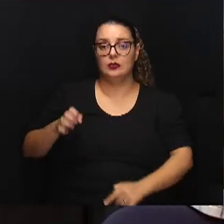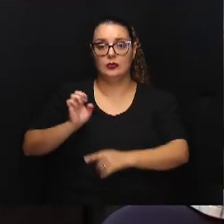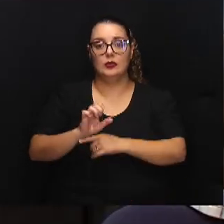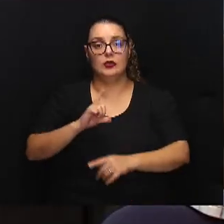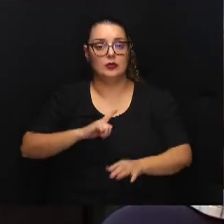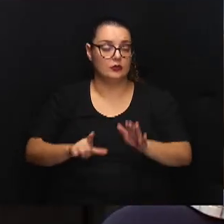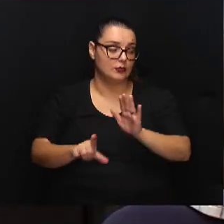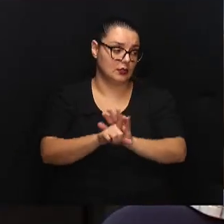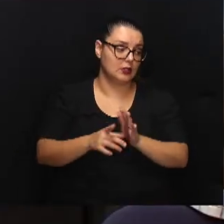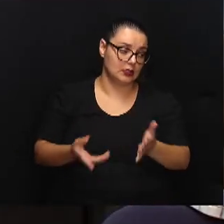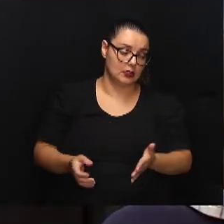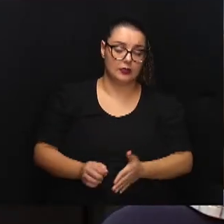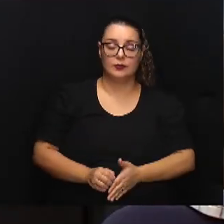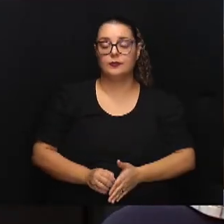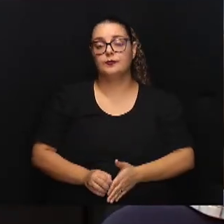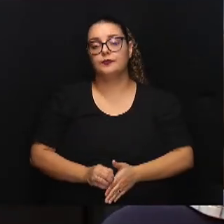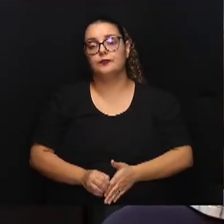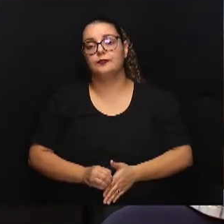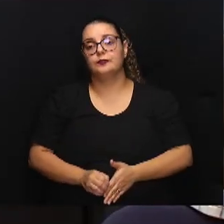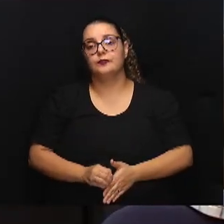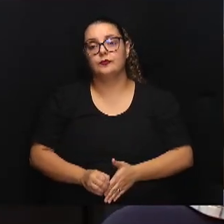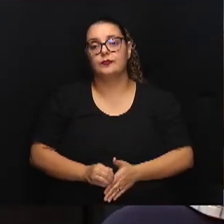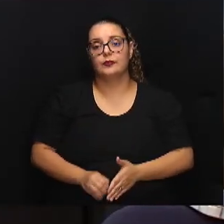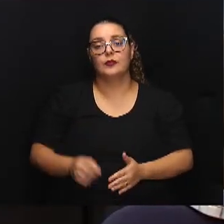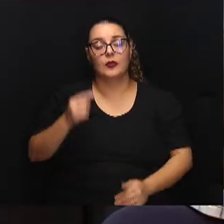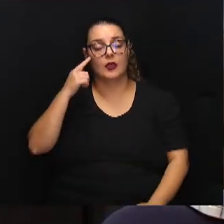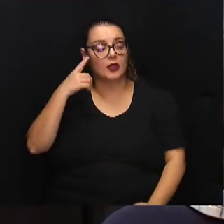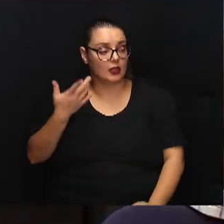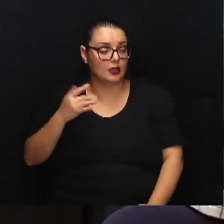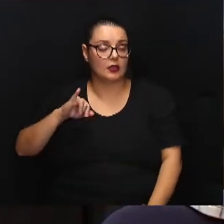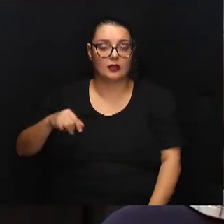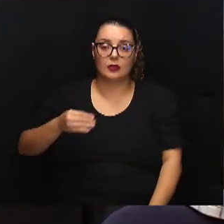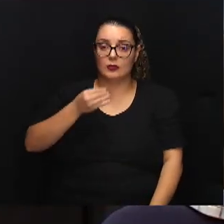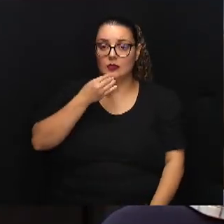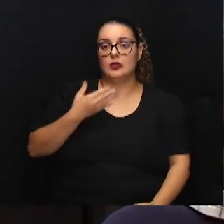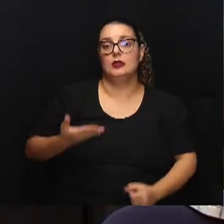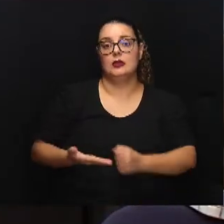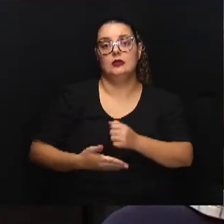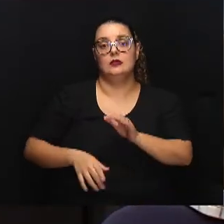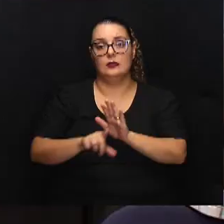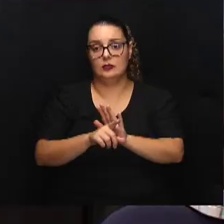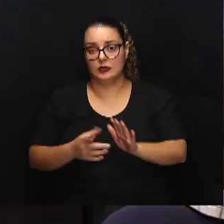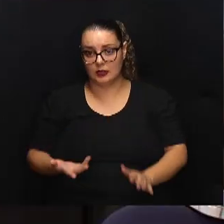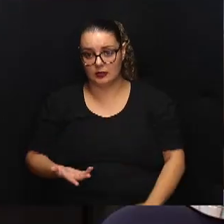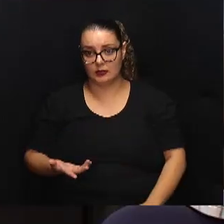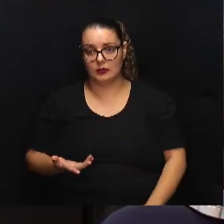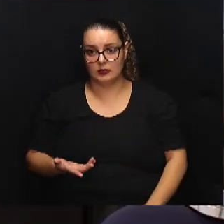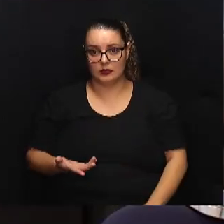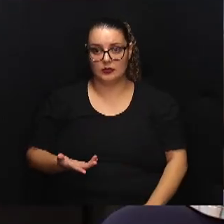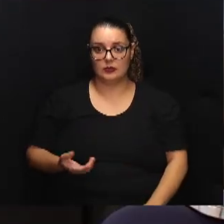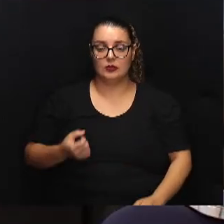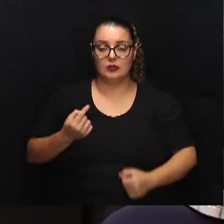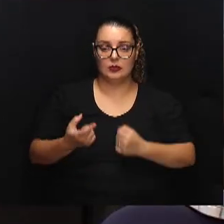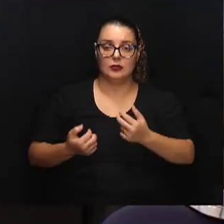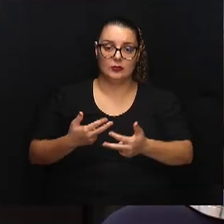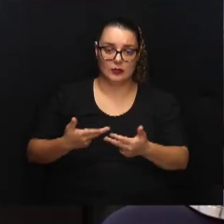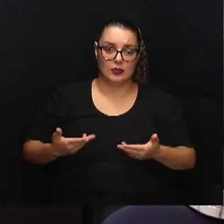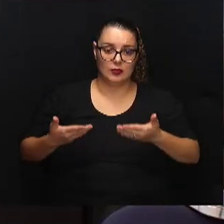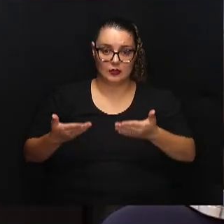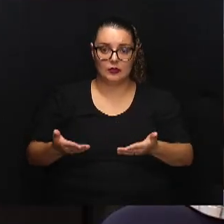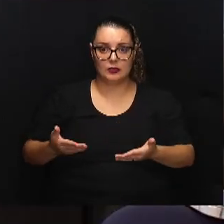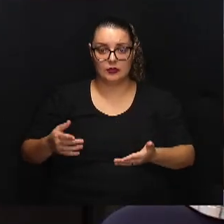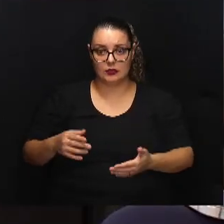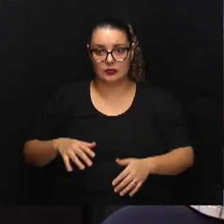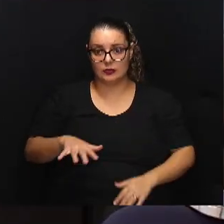legislação, e a ideia é aproveitar já essa base legal, mas para colocar alguma coisa prática aqui na